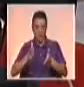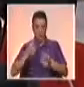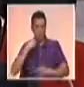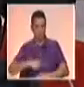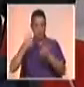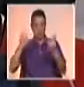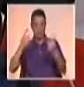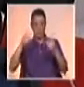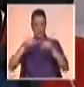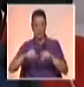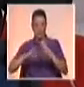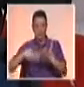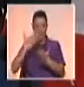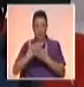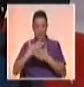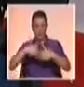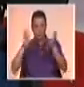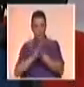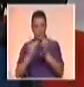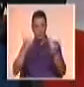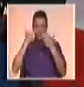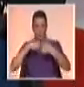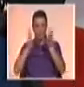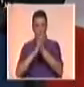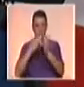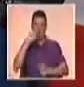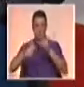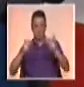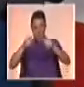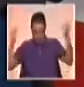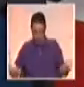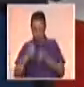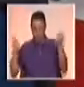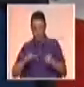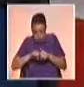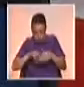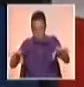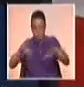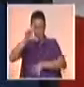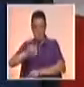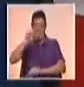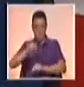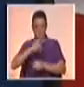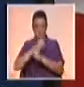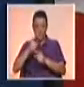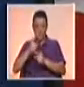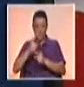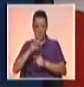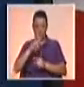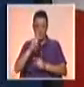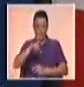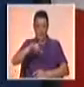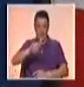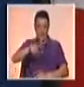não é? Sim, sem dúvida. Que é uma forma também de o fazer chegar a toda a gente. Exatamente, é uma e forma de divulgar. E poder ser consultado permanentemente. O Fernando dizia ali que todos os